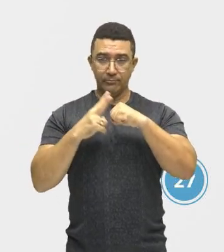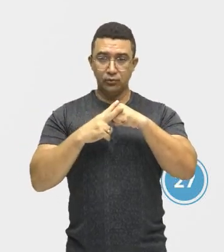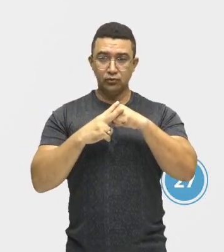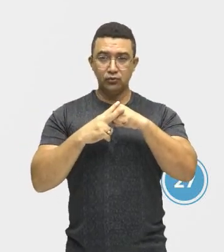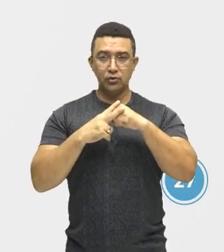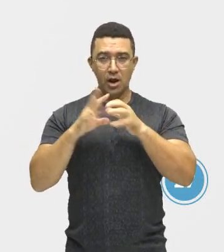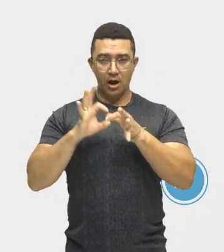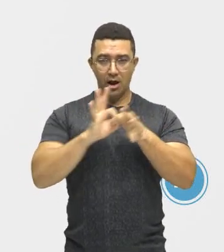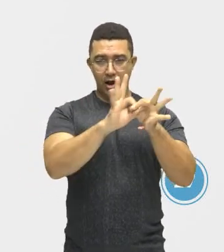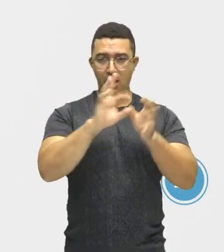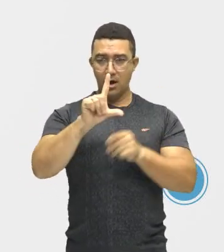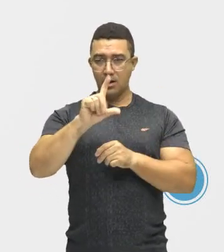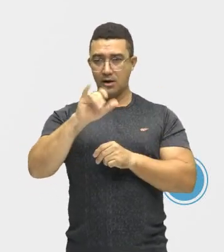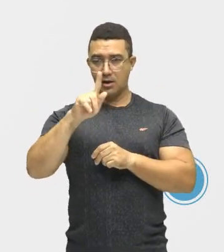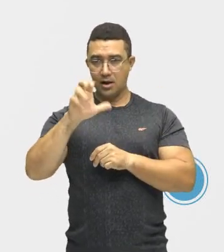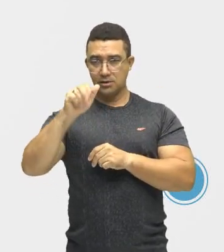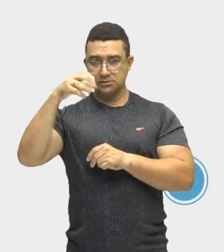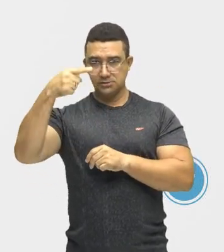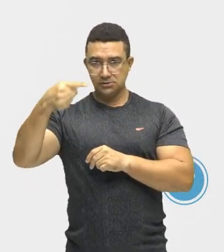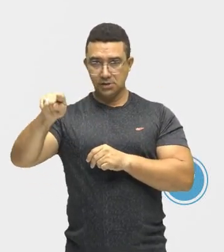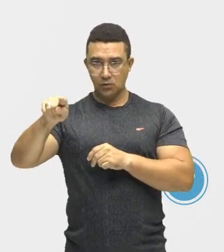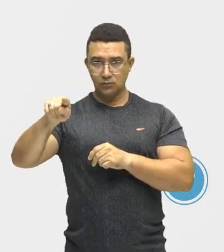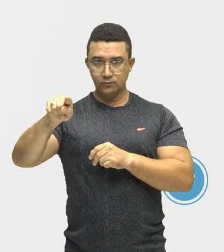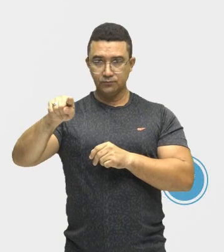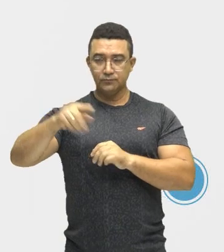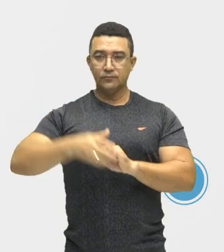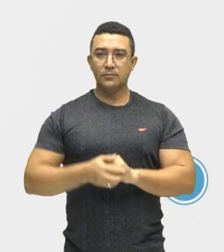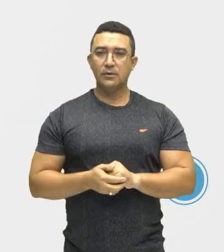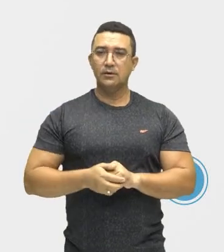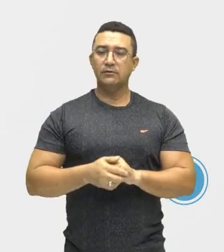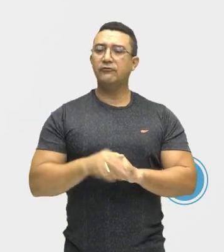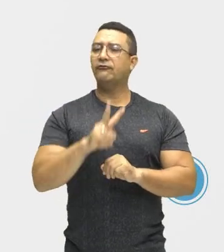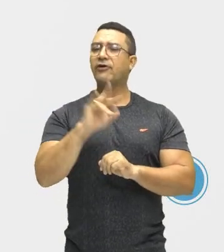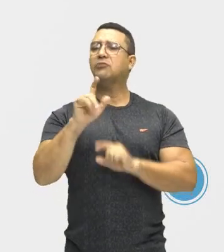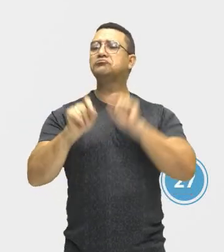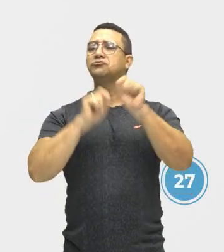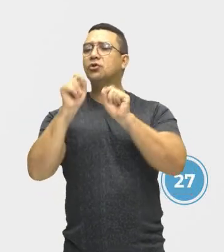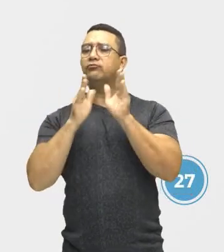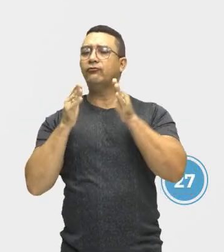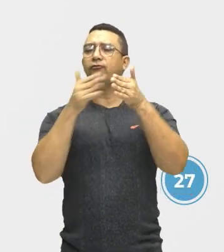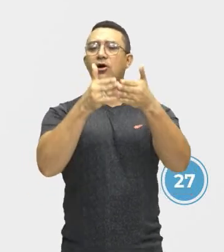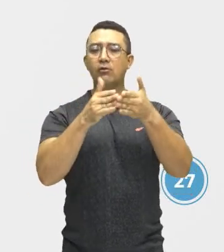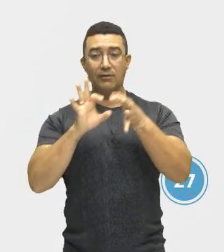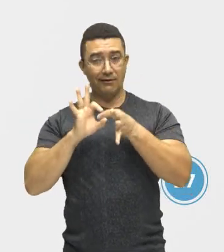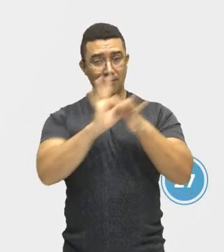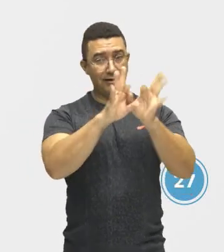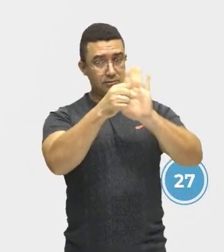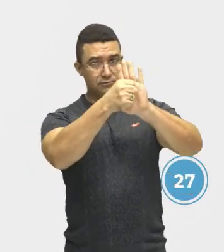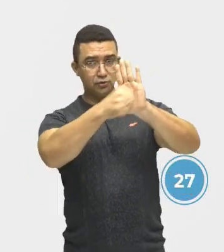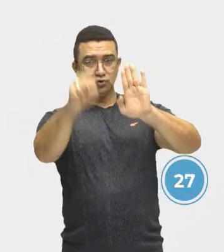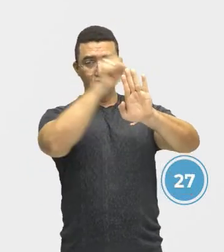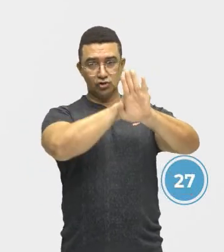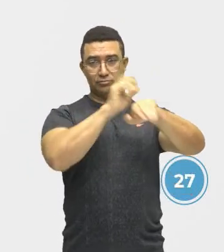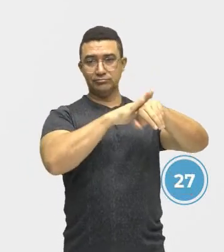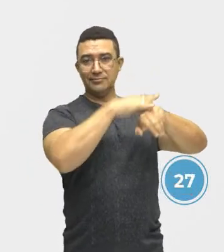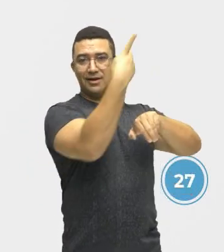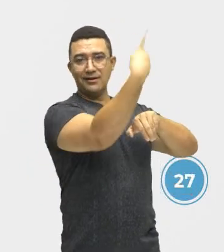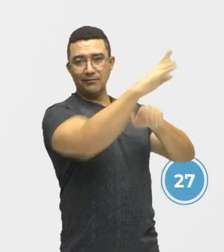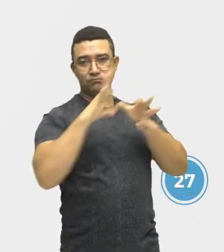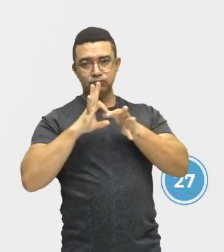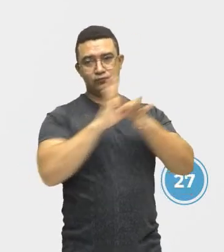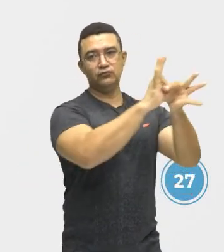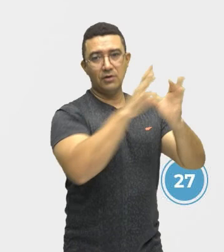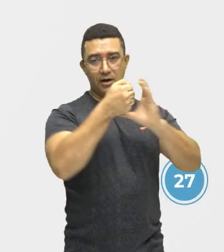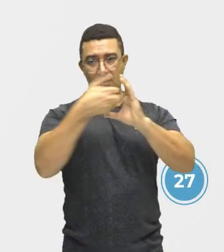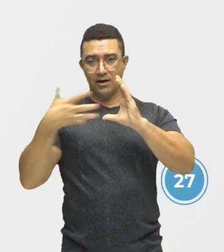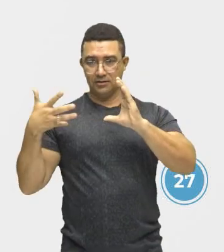aprendemos o seguinte. Aprendemos que o verbo de ligação ele vai ligar o sujeito à sua característica,